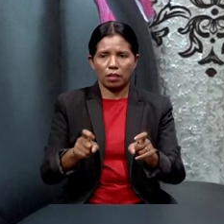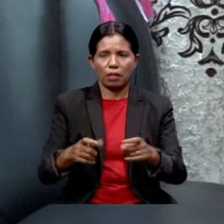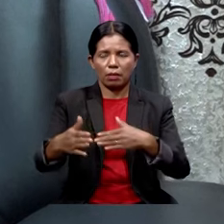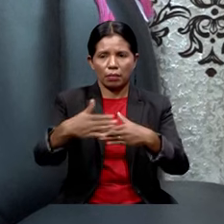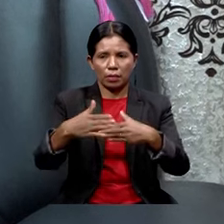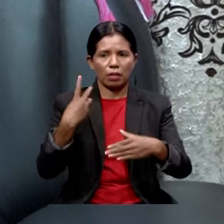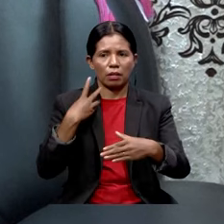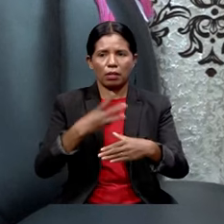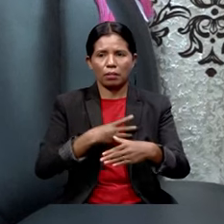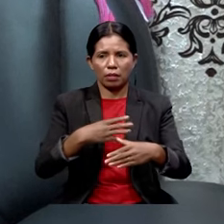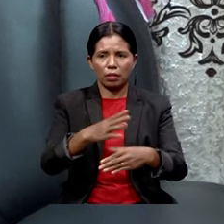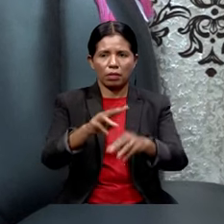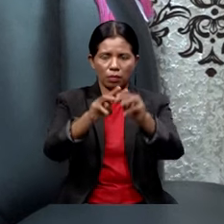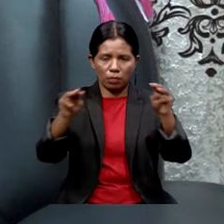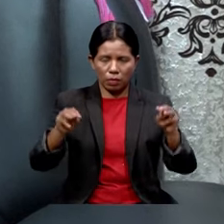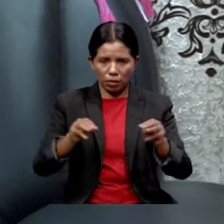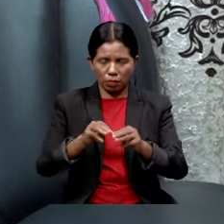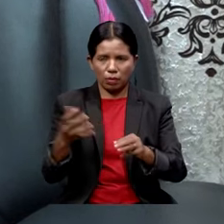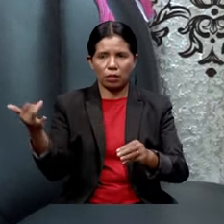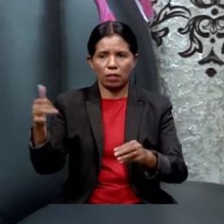besikamba amne focal point sir he municipio